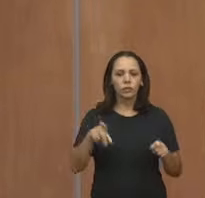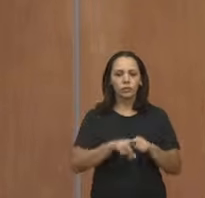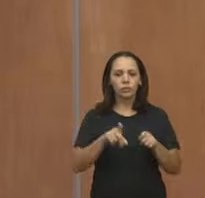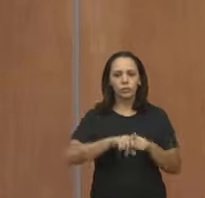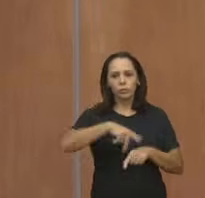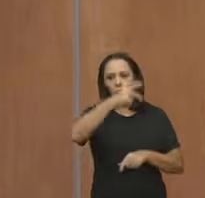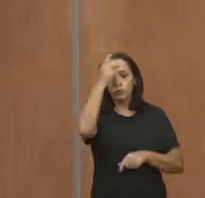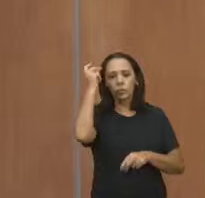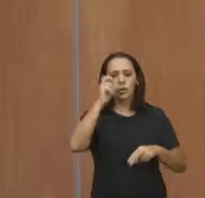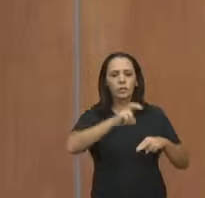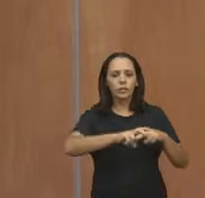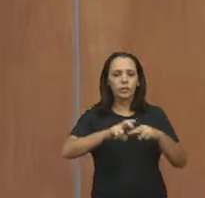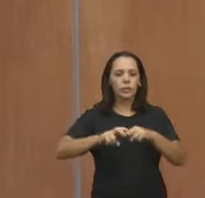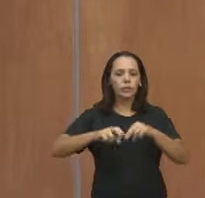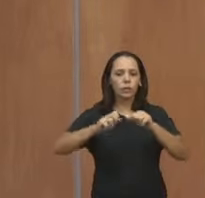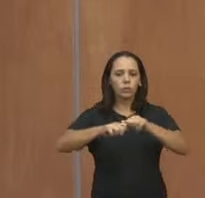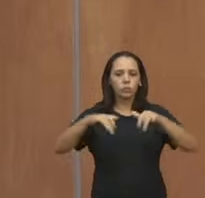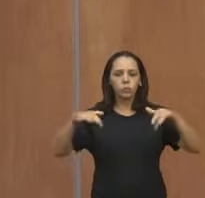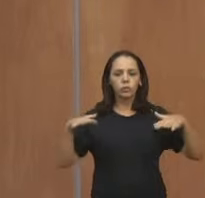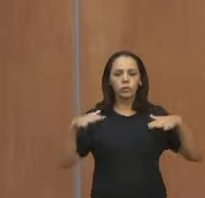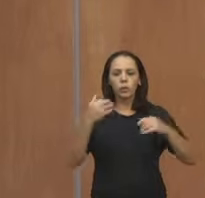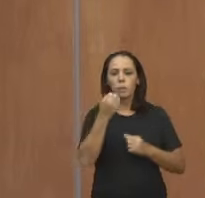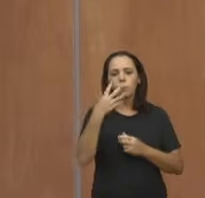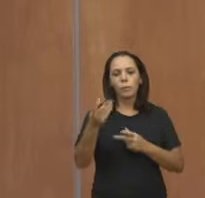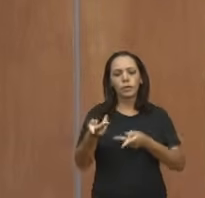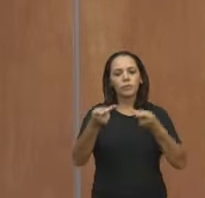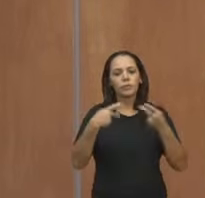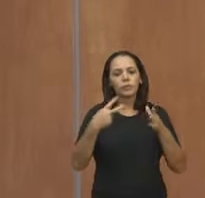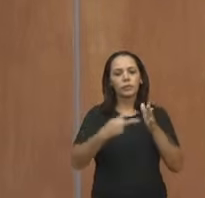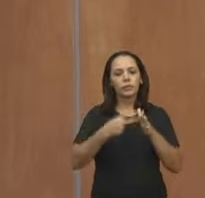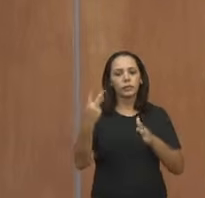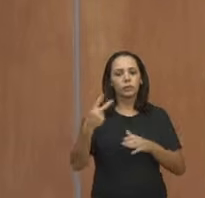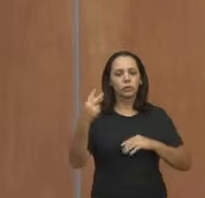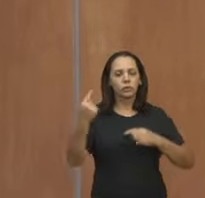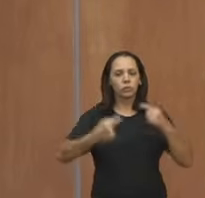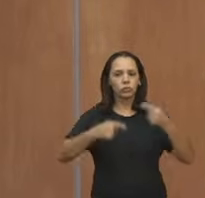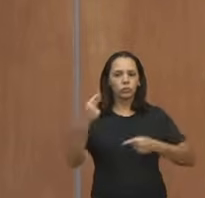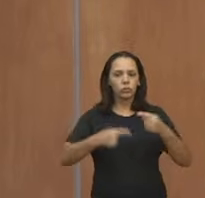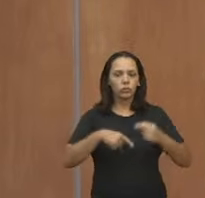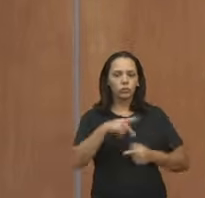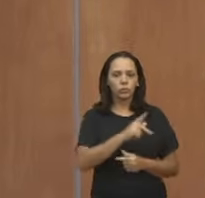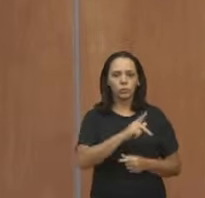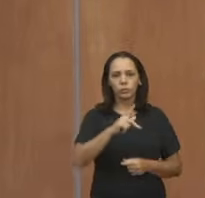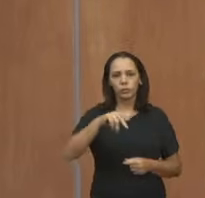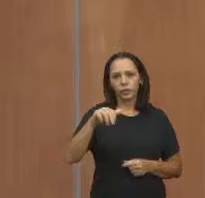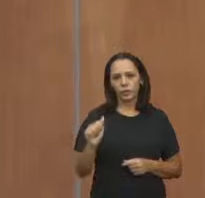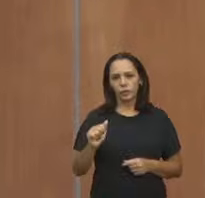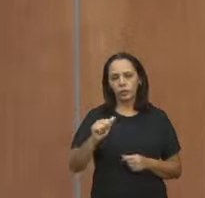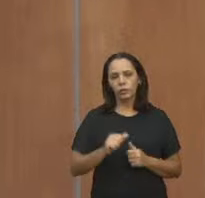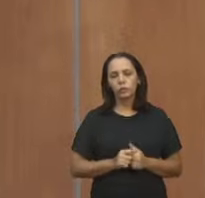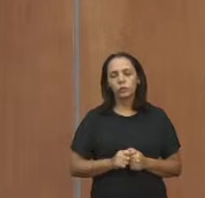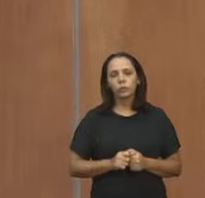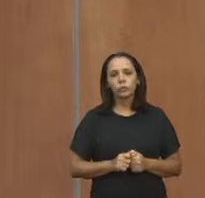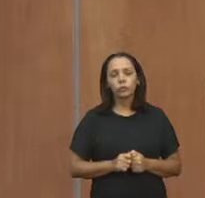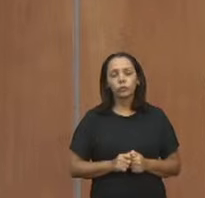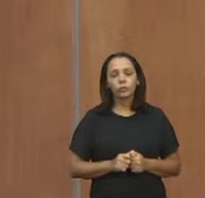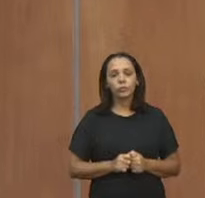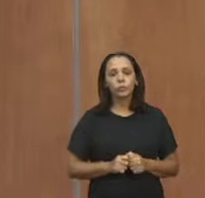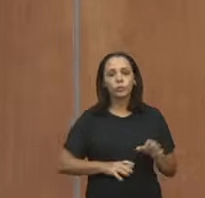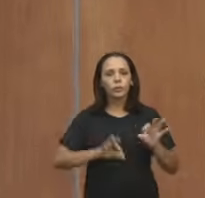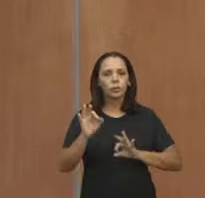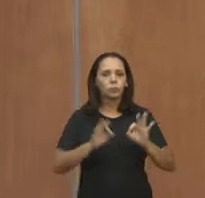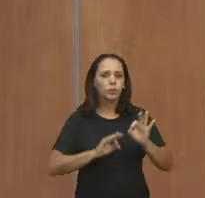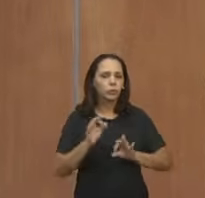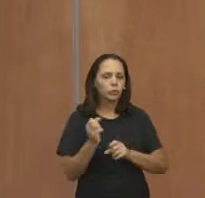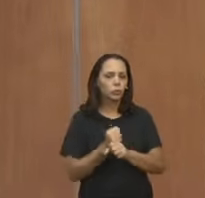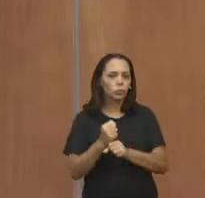aqui, bem-vindas. E essa é a nossa segunda discussão do PPA, que é o Plano Plurianual